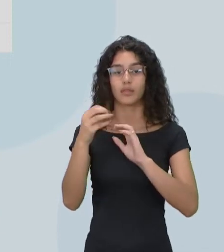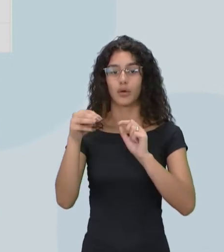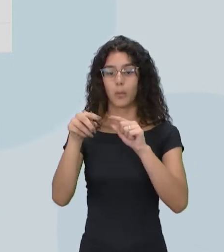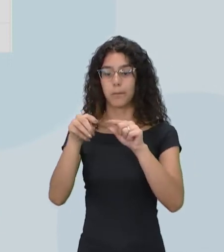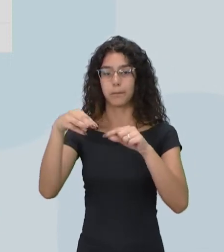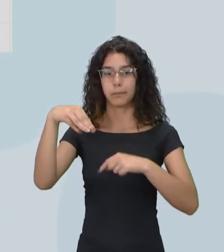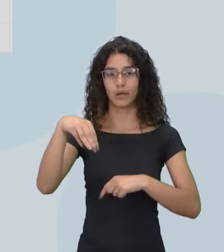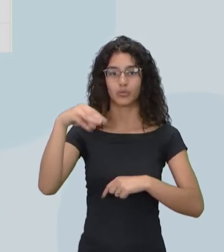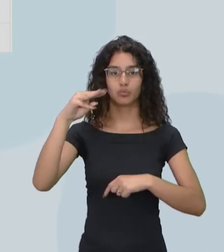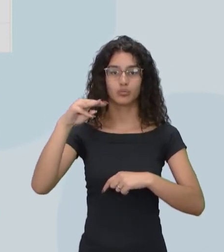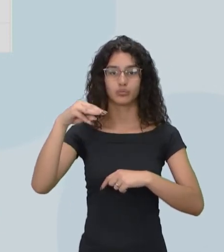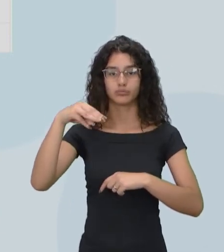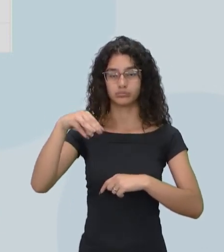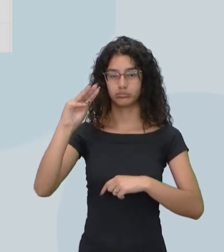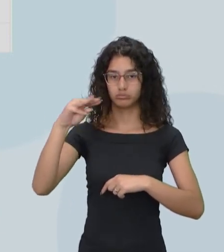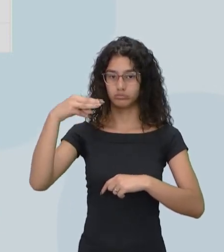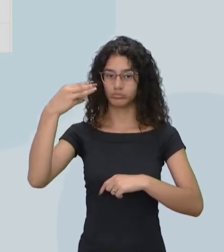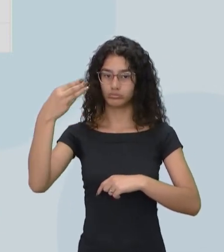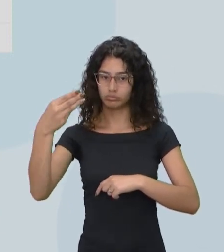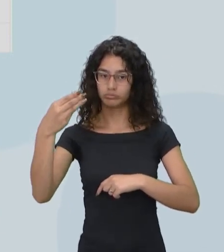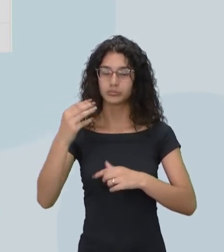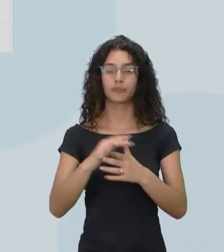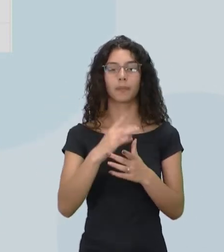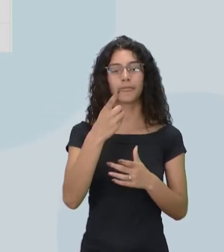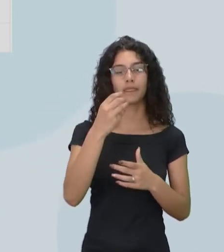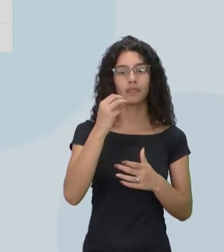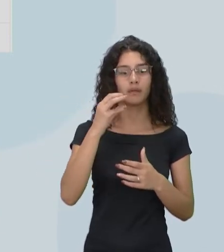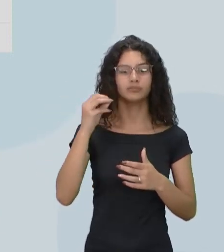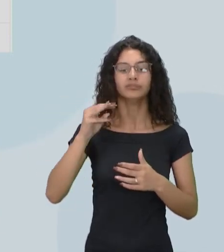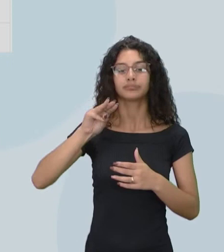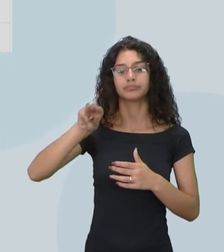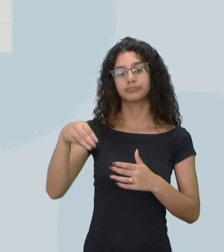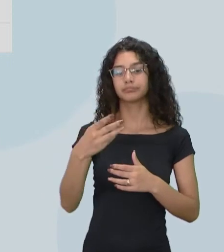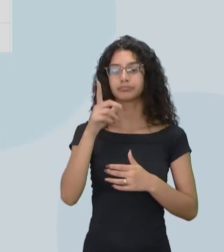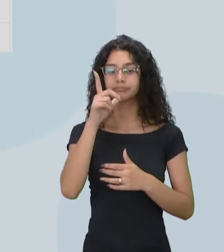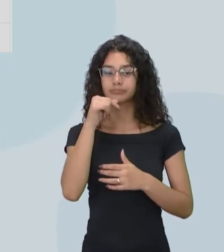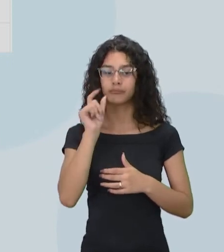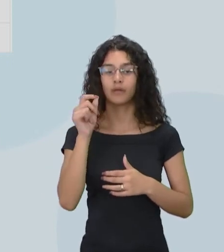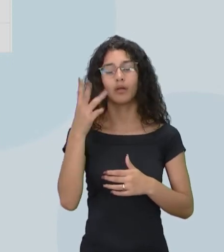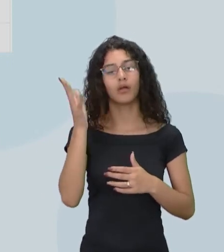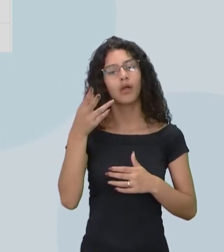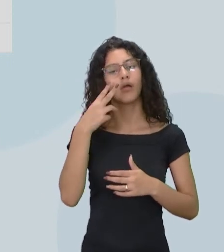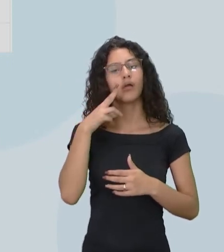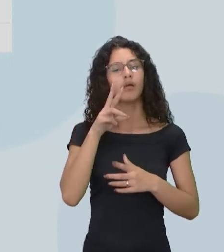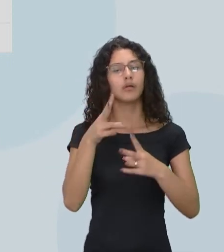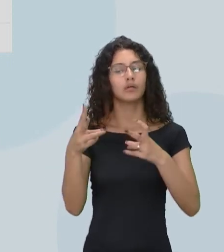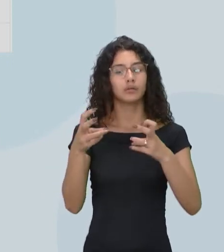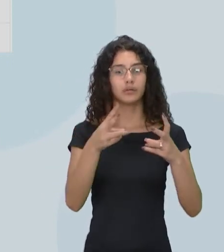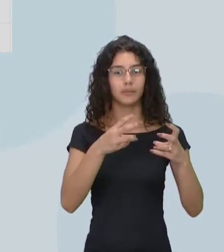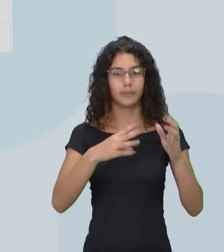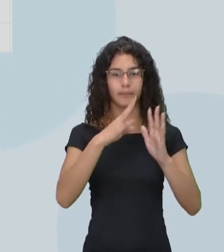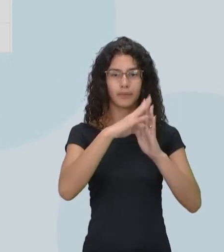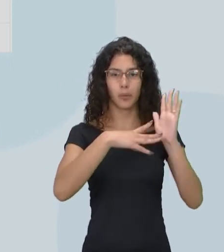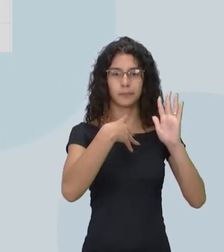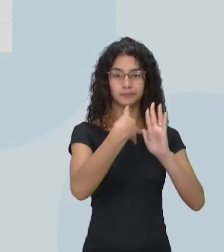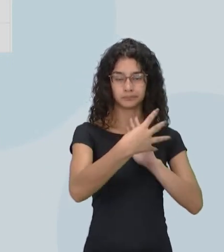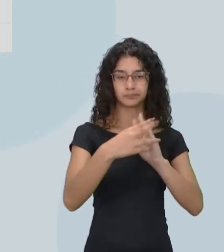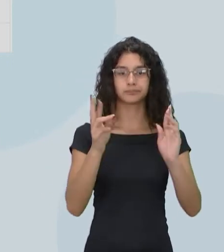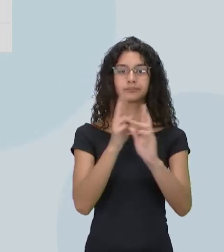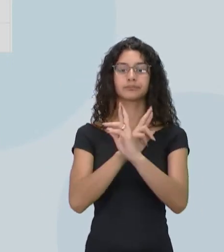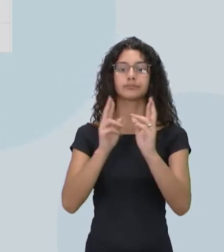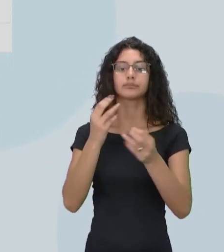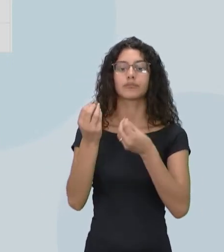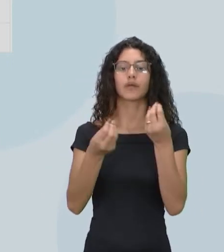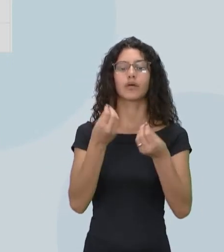seria 10 metros cúbicos? Seria 10 mil litros d'água. Então, a gente já consegue ver ali nas 2 tabelinhas e fazer a relação o